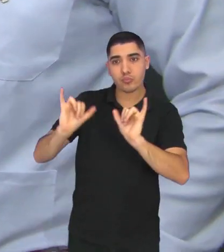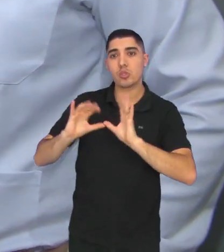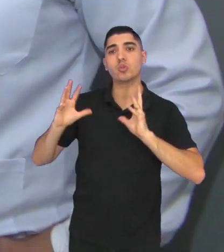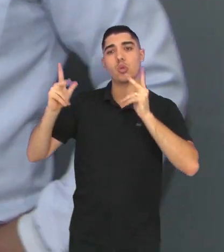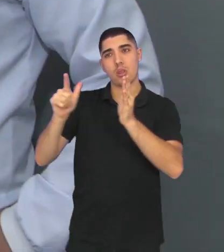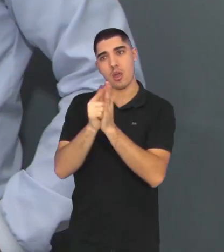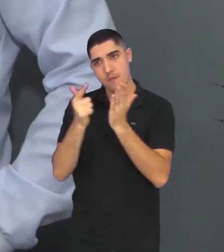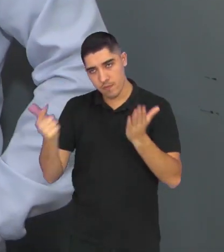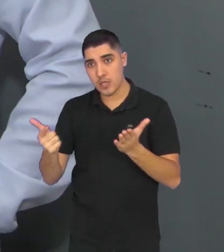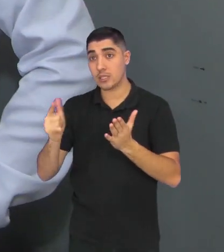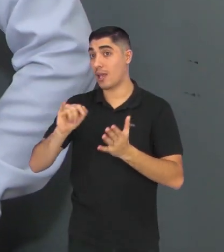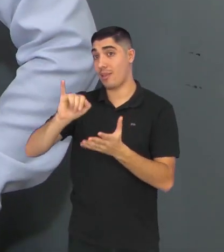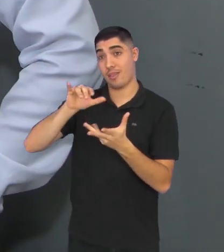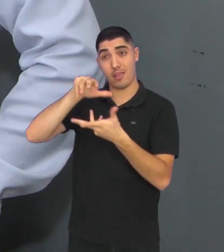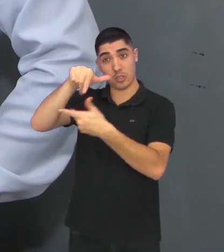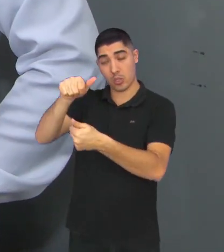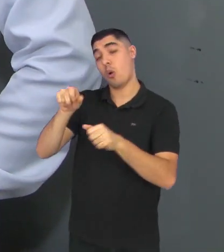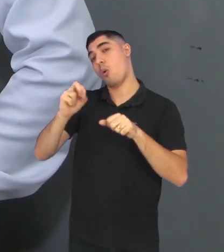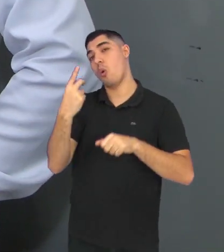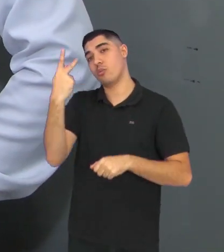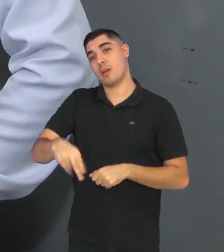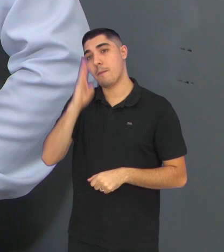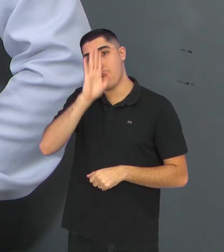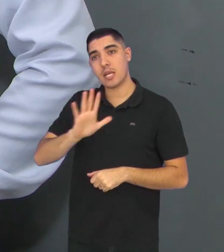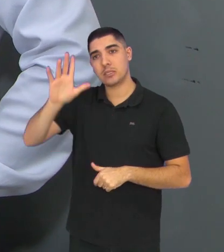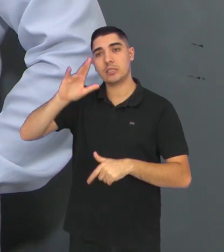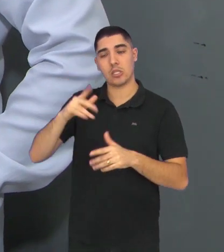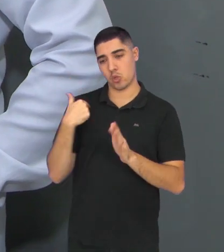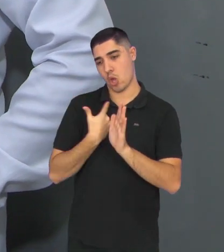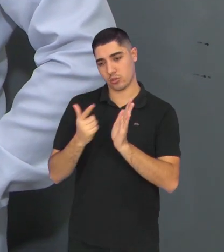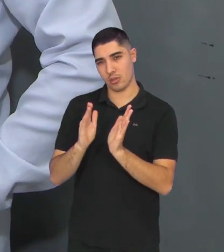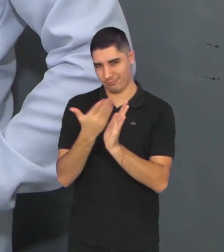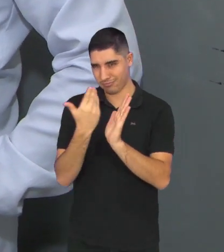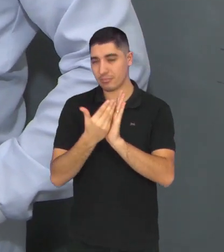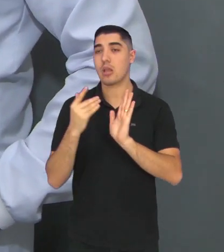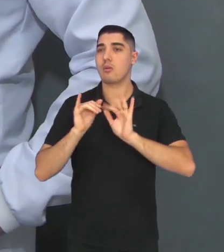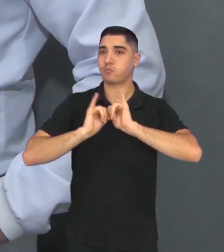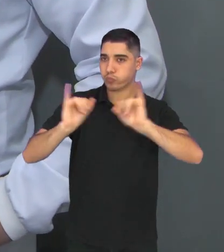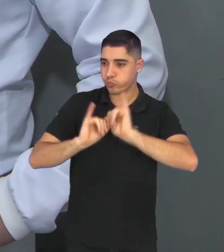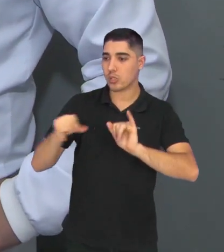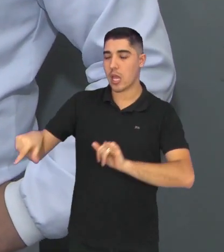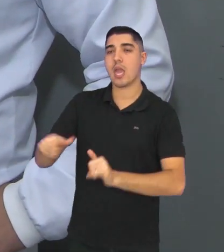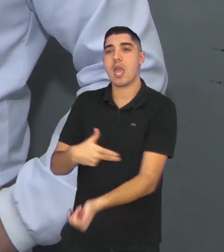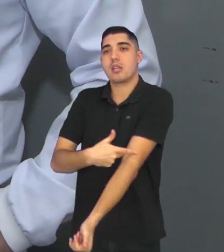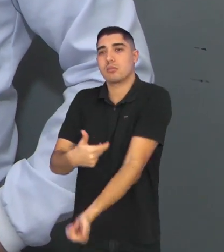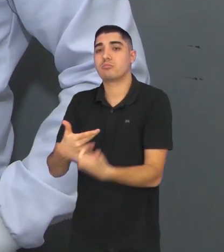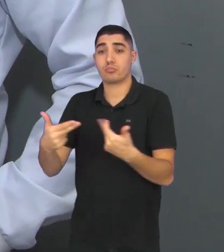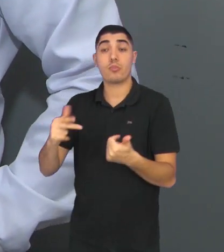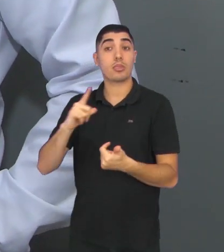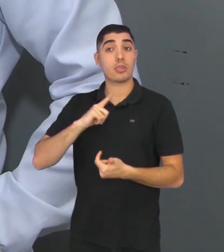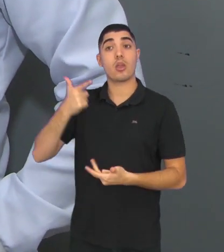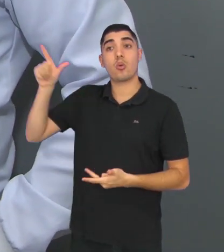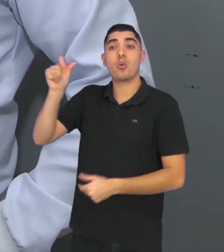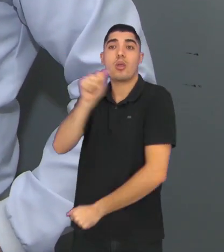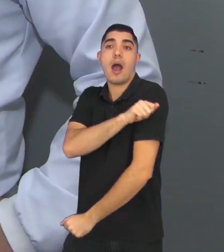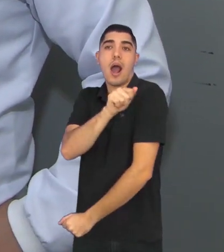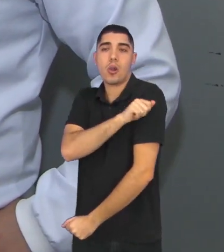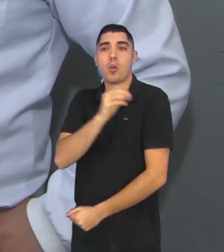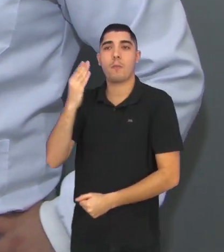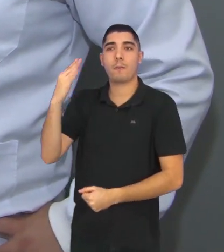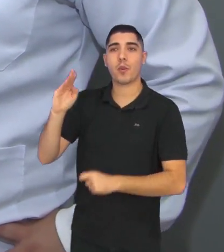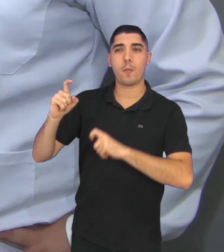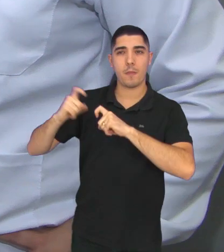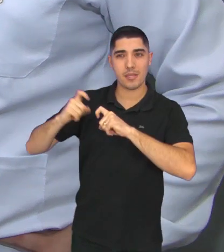nacionais e revistas internacionais. Tá? Aqui nós temos alunos do curso de Biologia, que é a maioria dos alunos, e nós temos um aluno que é do curso